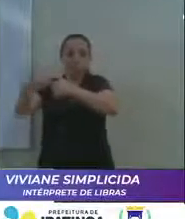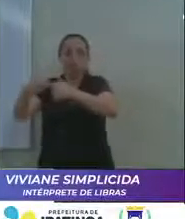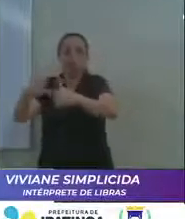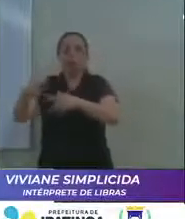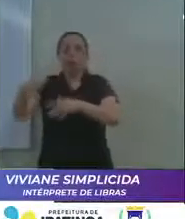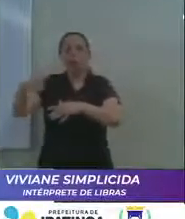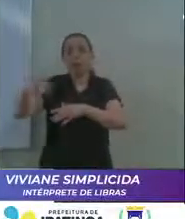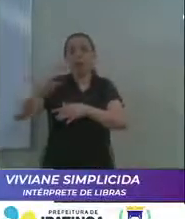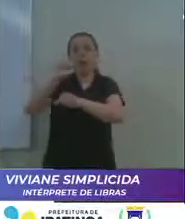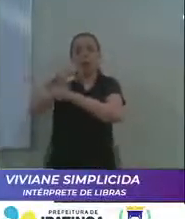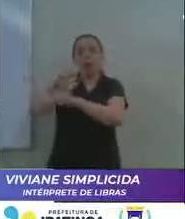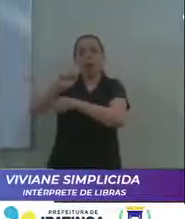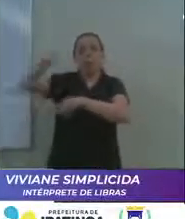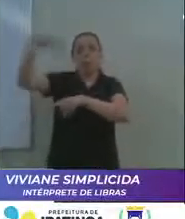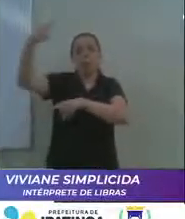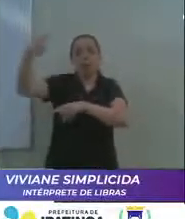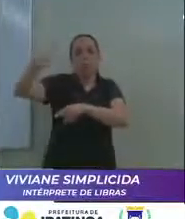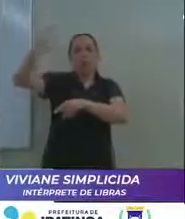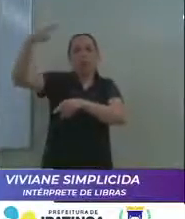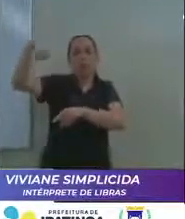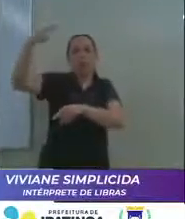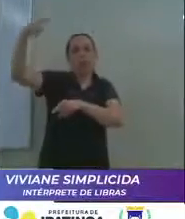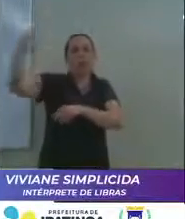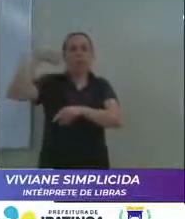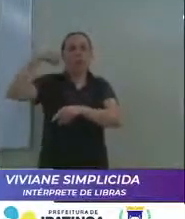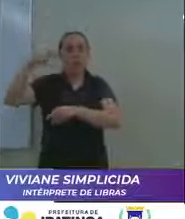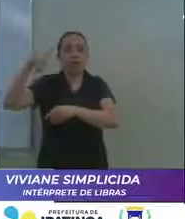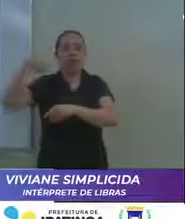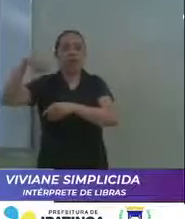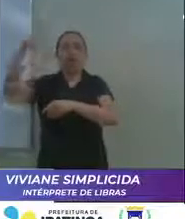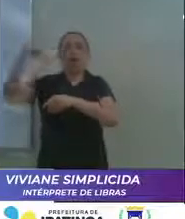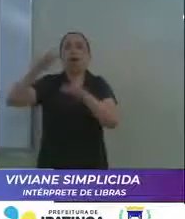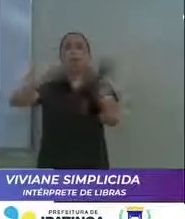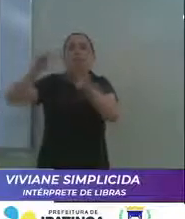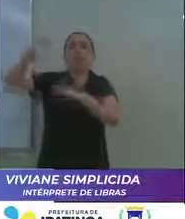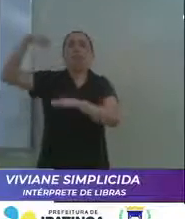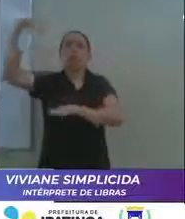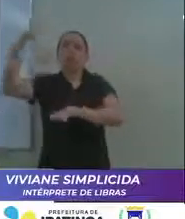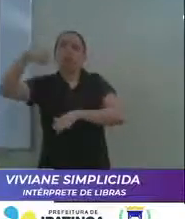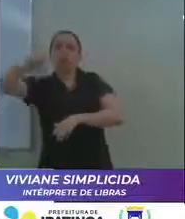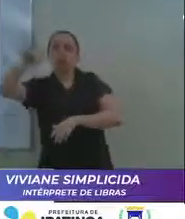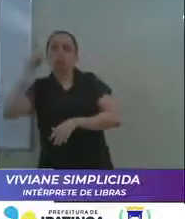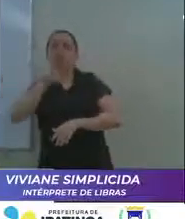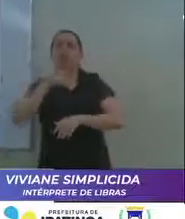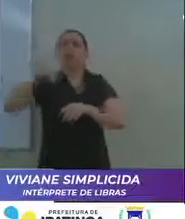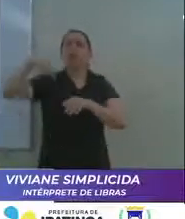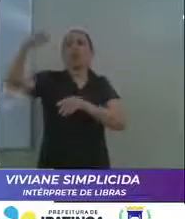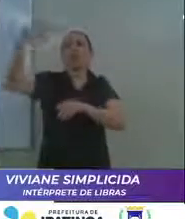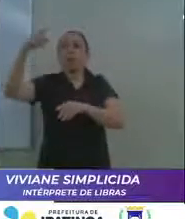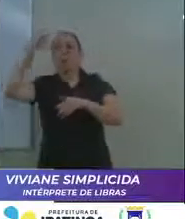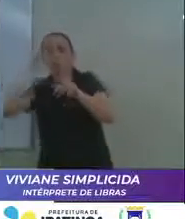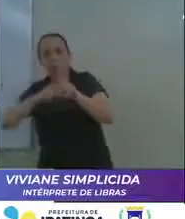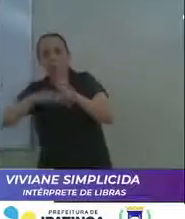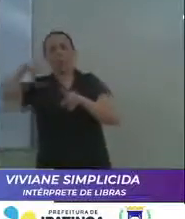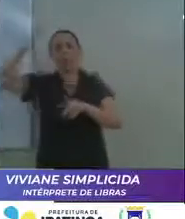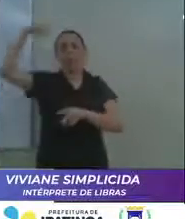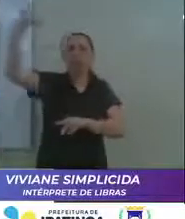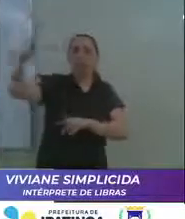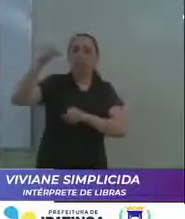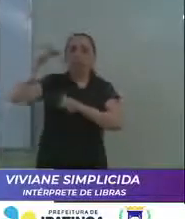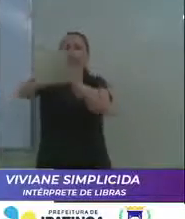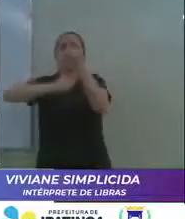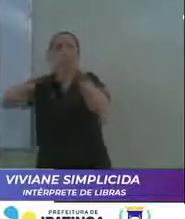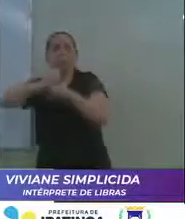deixando, adiando o cuidado com a voz. Então, não, vou deixar para semana que vem, aí semana que vem tá pior, vou deixar para o mês que vem, vou deixar para o ano que